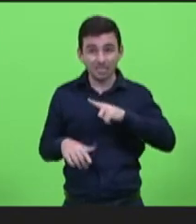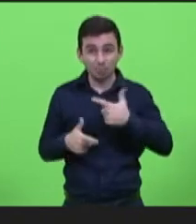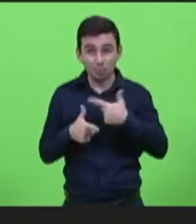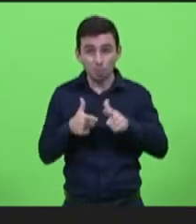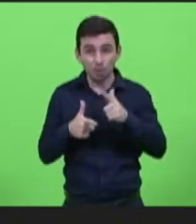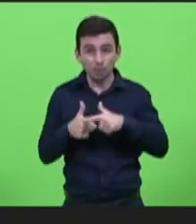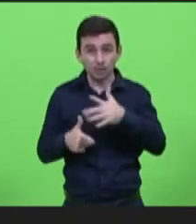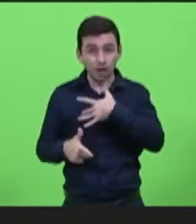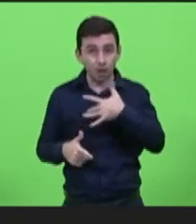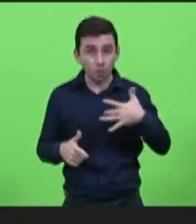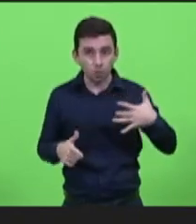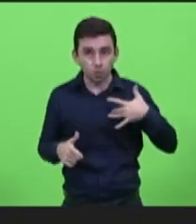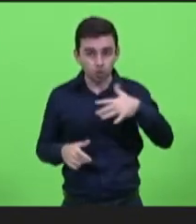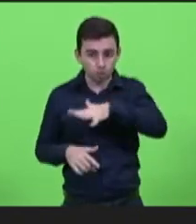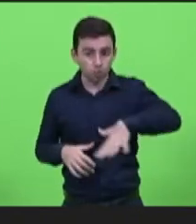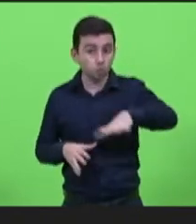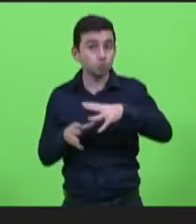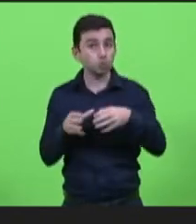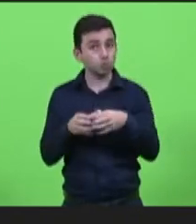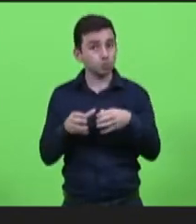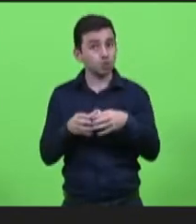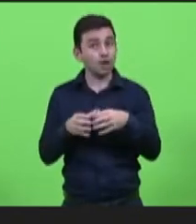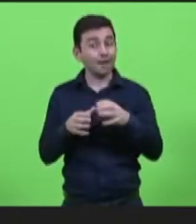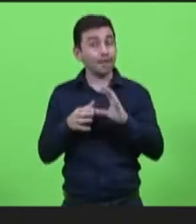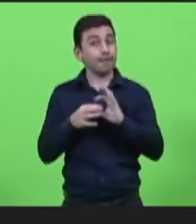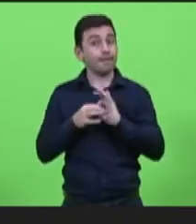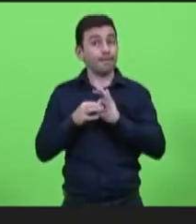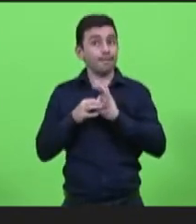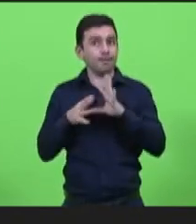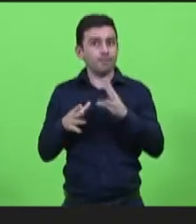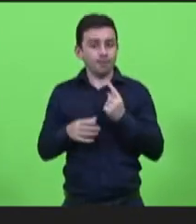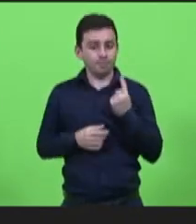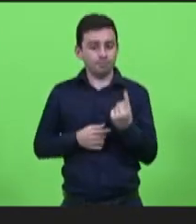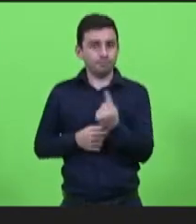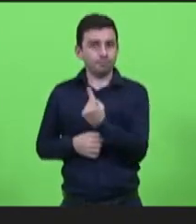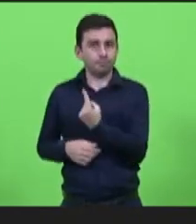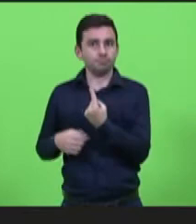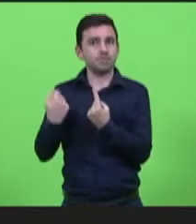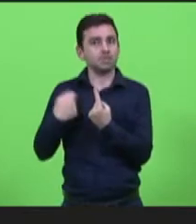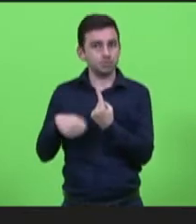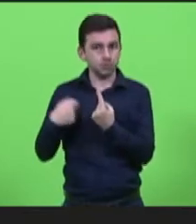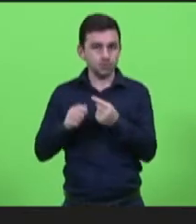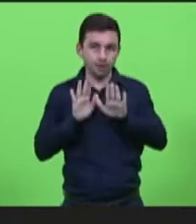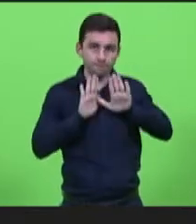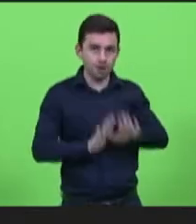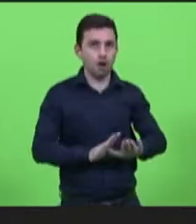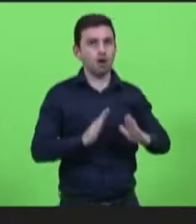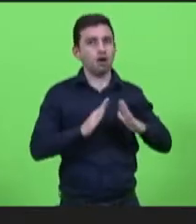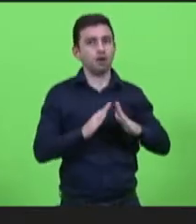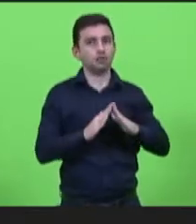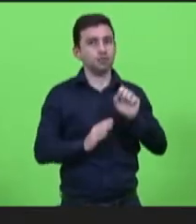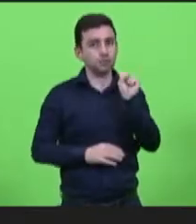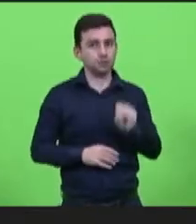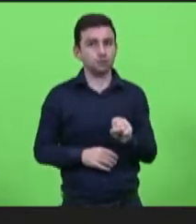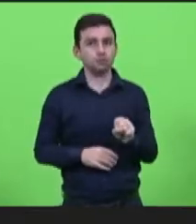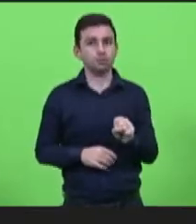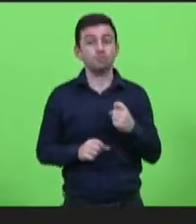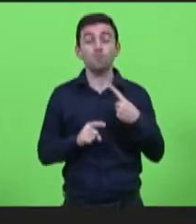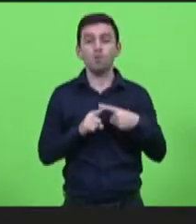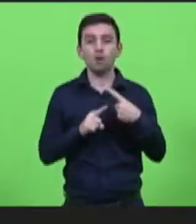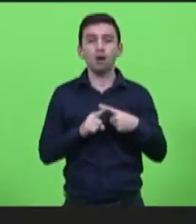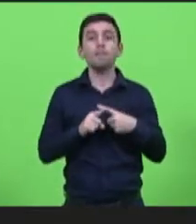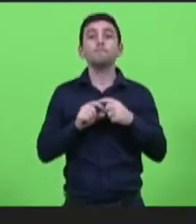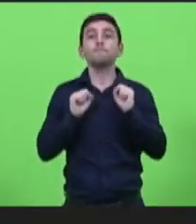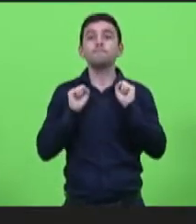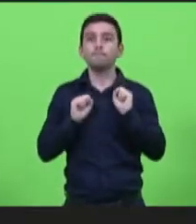saúde coletiva, a nossa liberdade individual tem que ser restringida, sim, porque ela pode